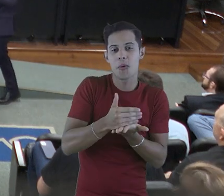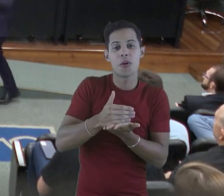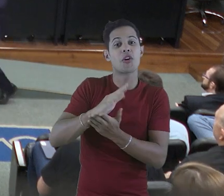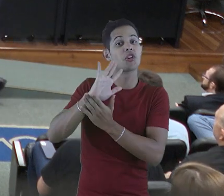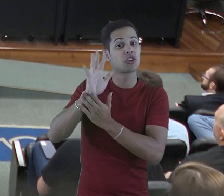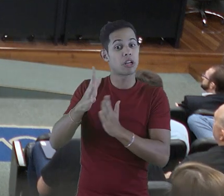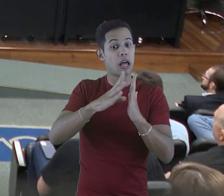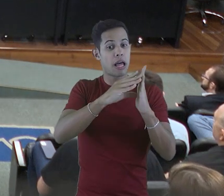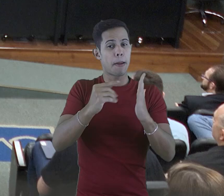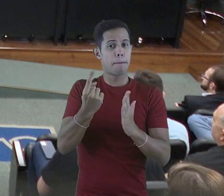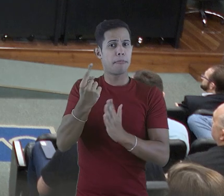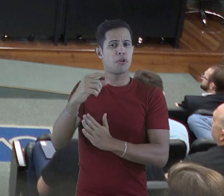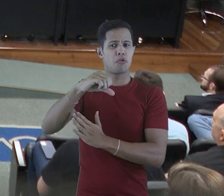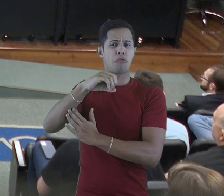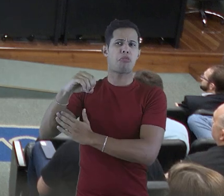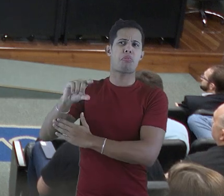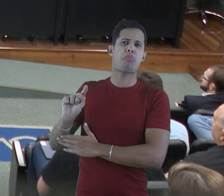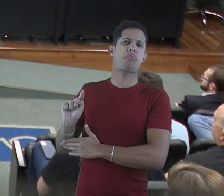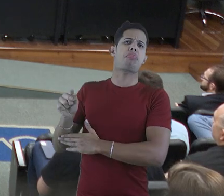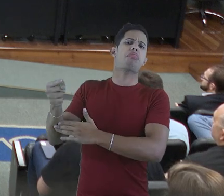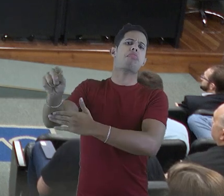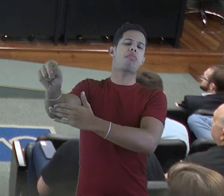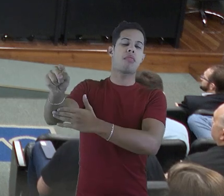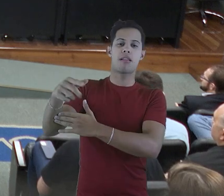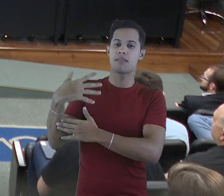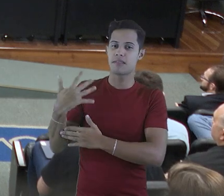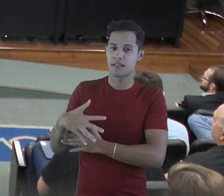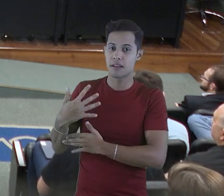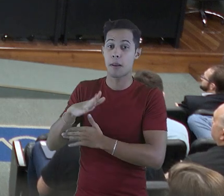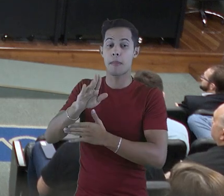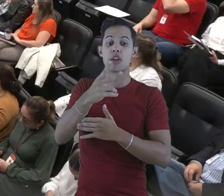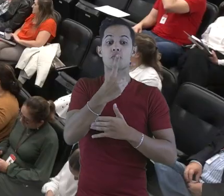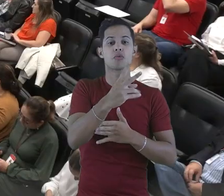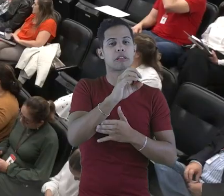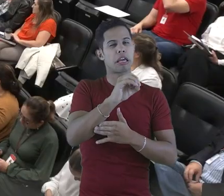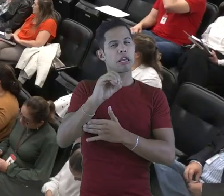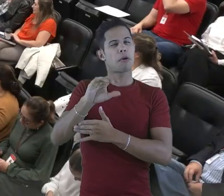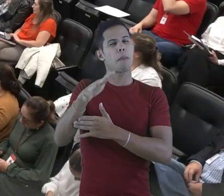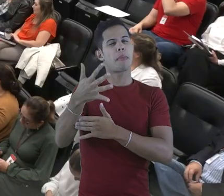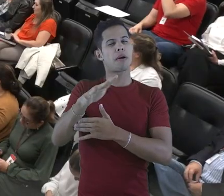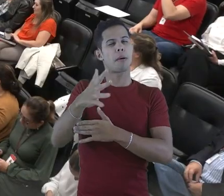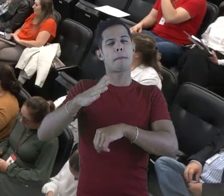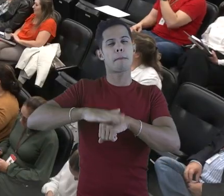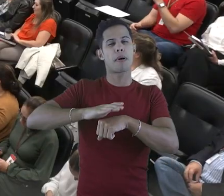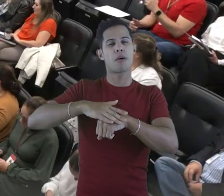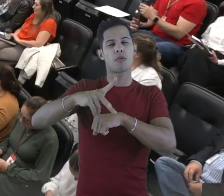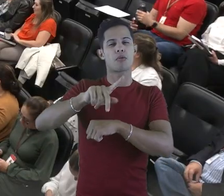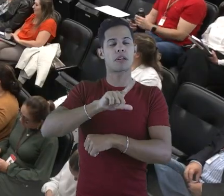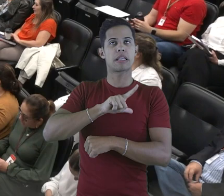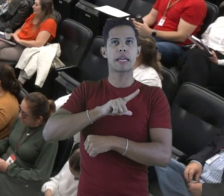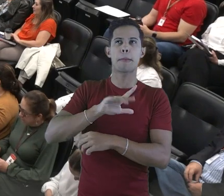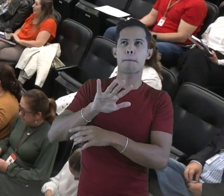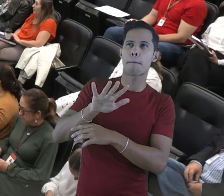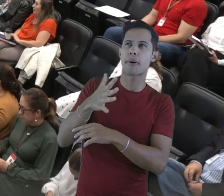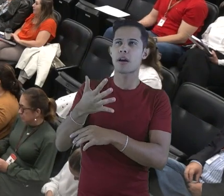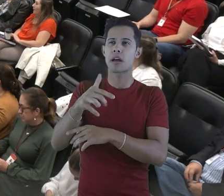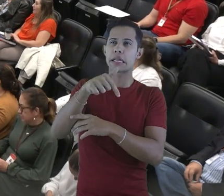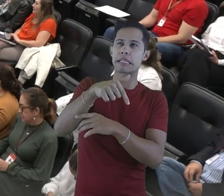e tantos riscos você tem lá 70 riscos que são riscos considerados riscos extremos